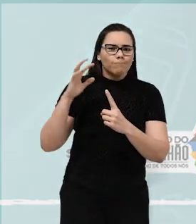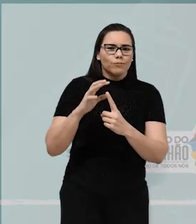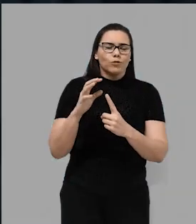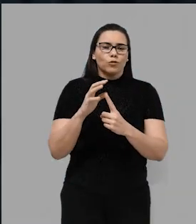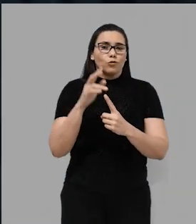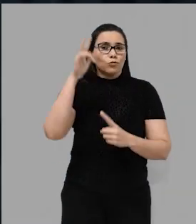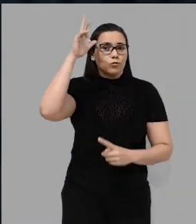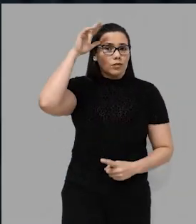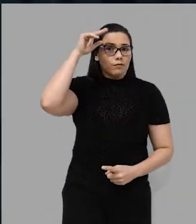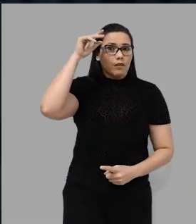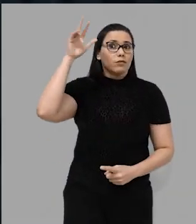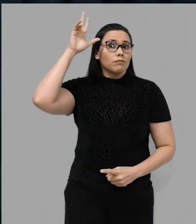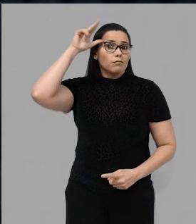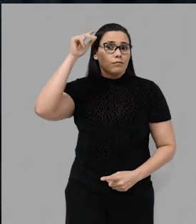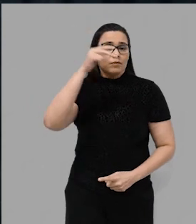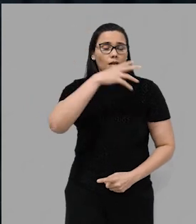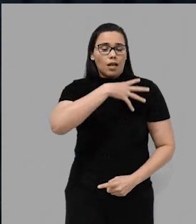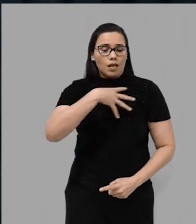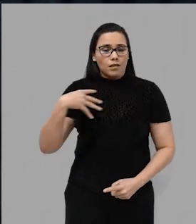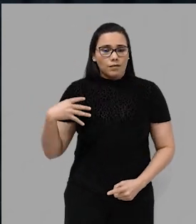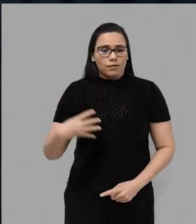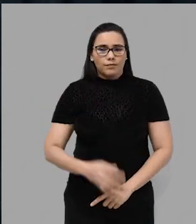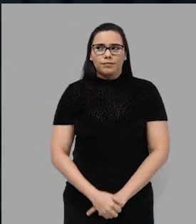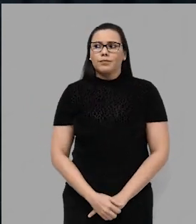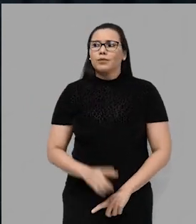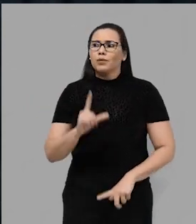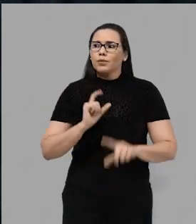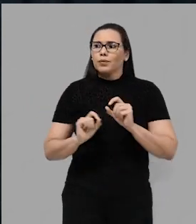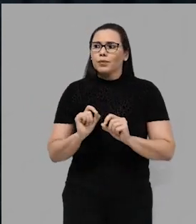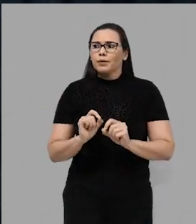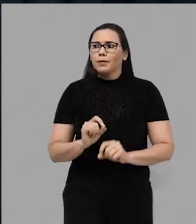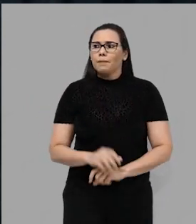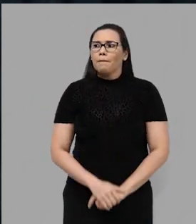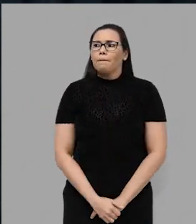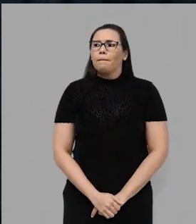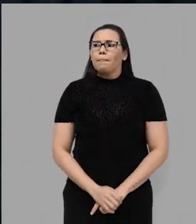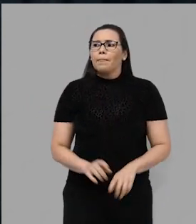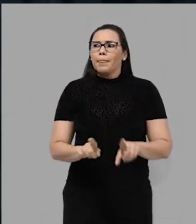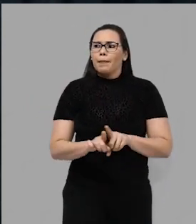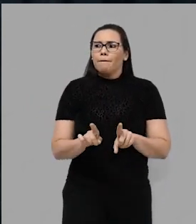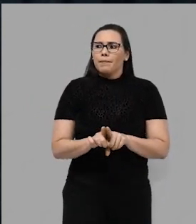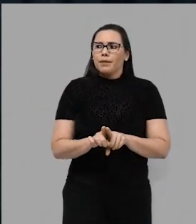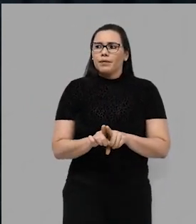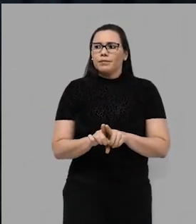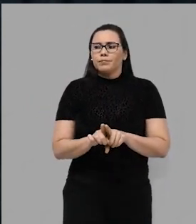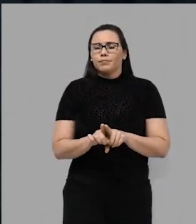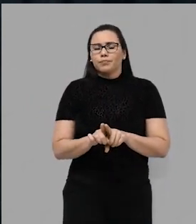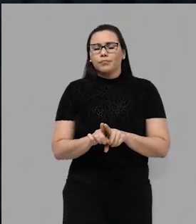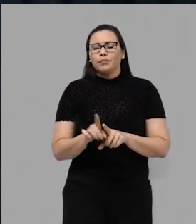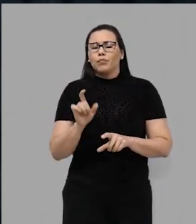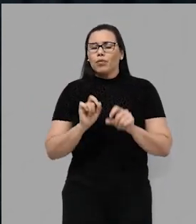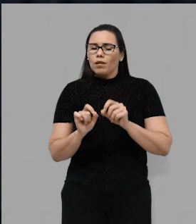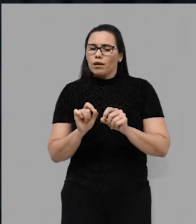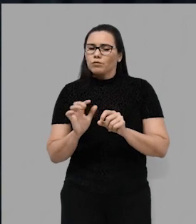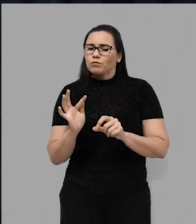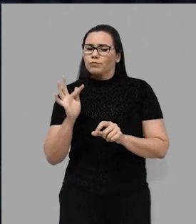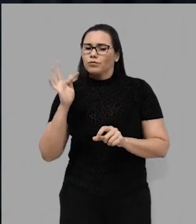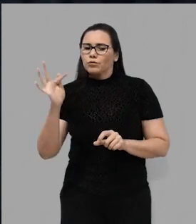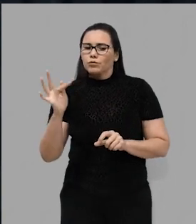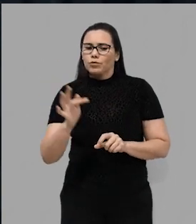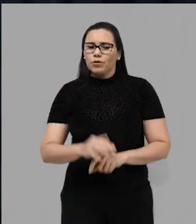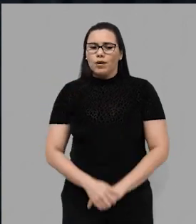que originou um outro ancestral que formou tanto a anta quanto